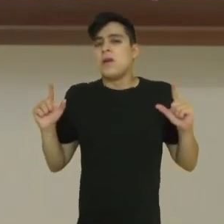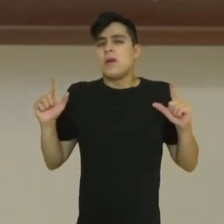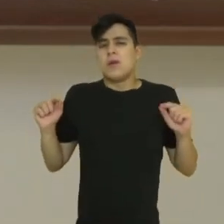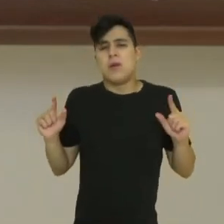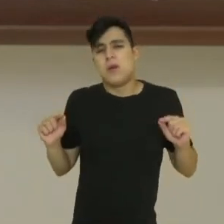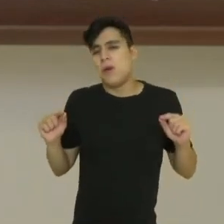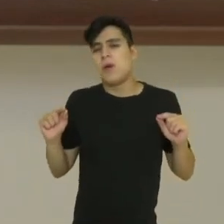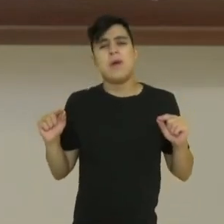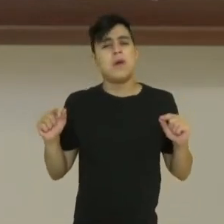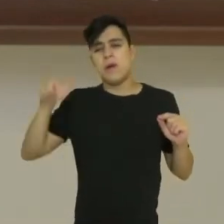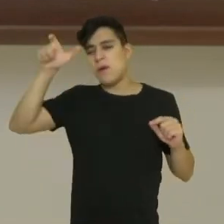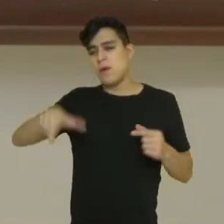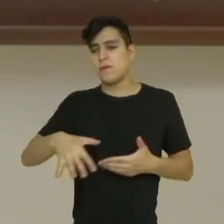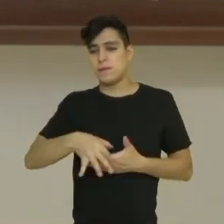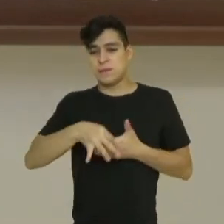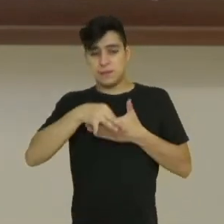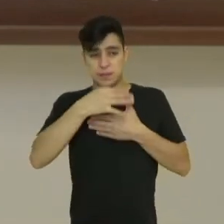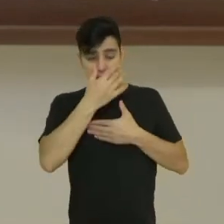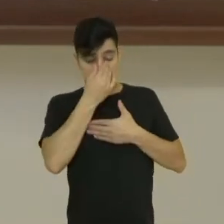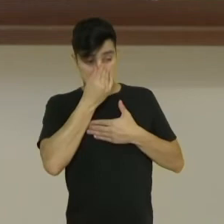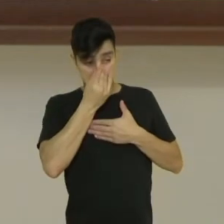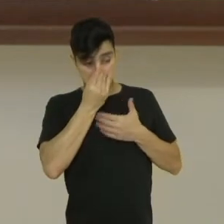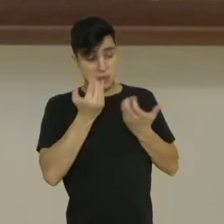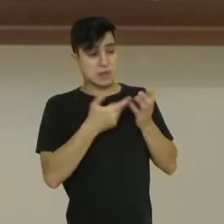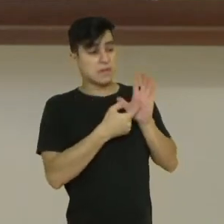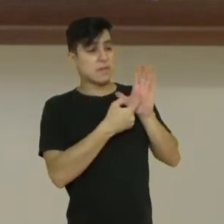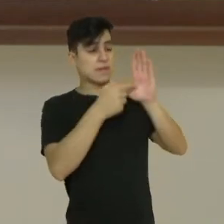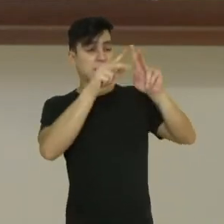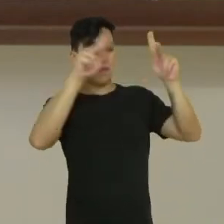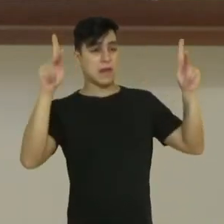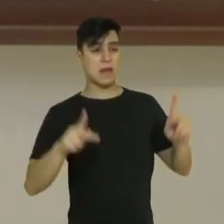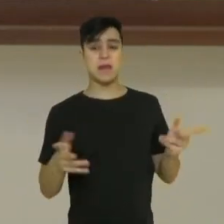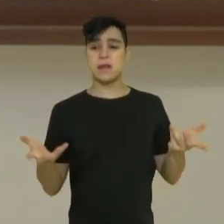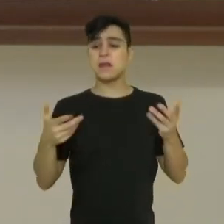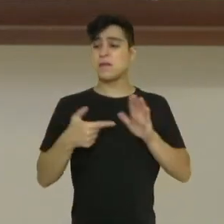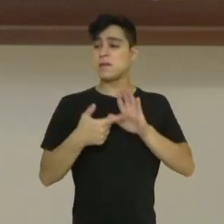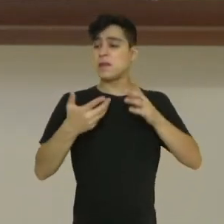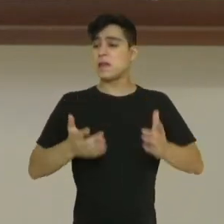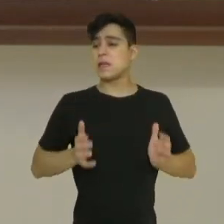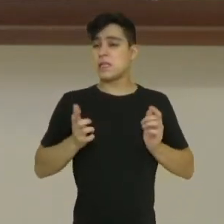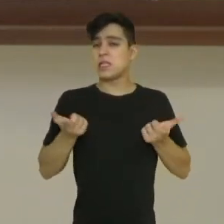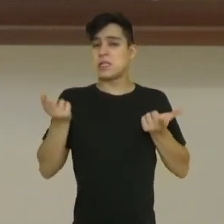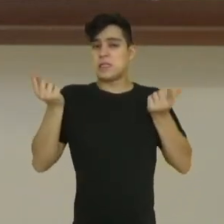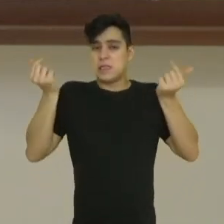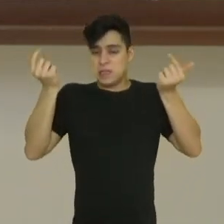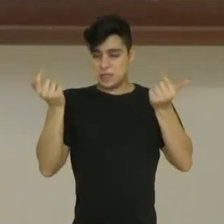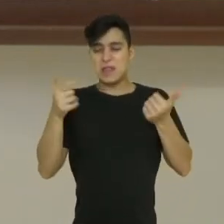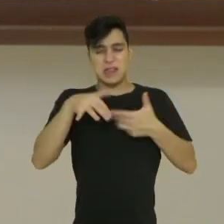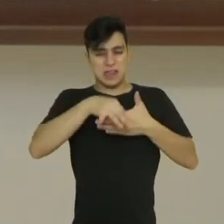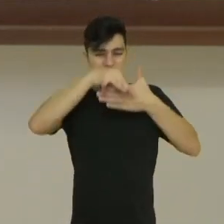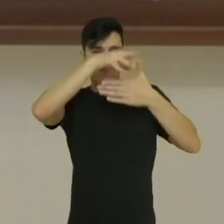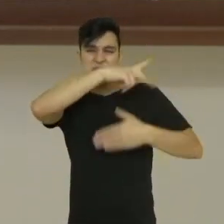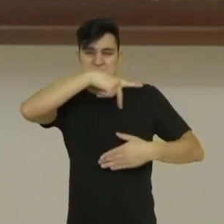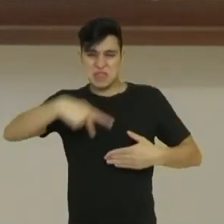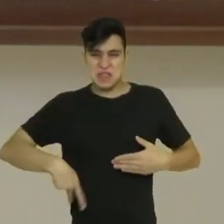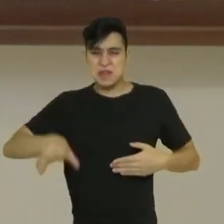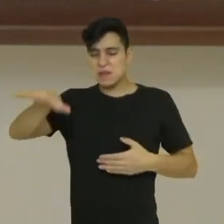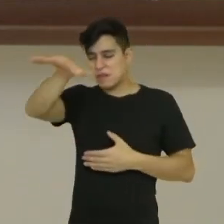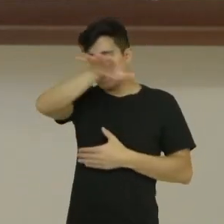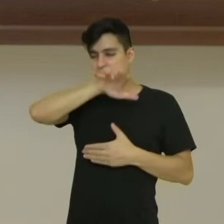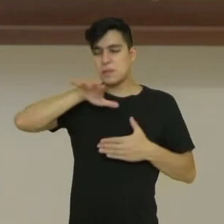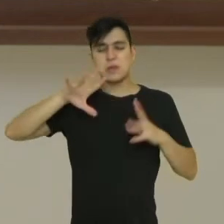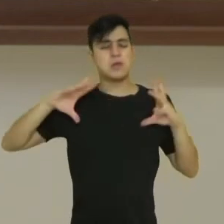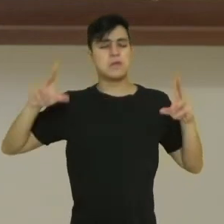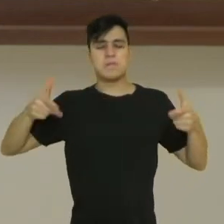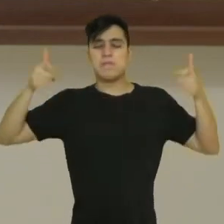dirigentes queriam transparecer um momento de paz, queriam transparecer a riqueza, queriam transparecer que estava tudo com sobriedade, tudo